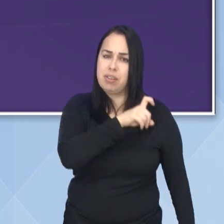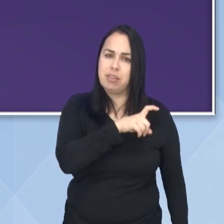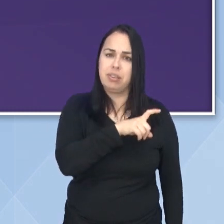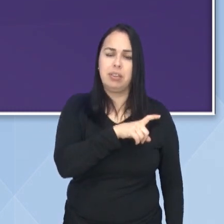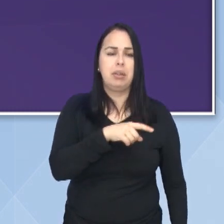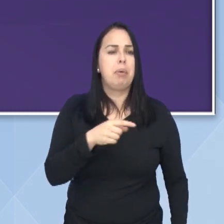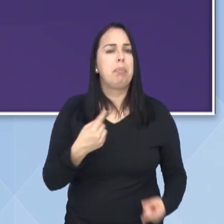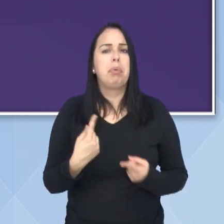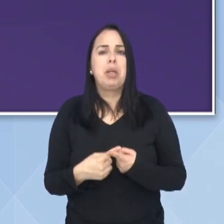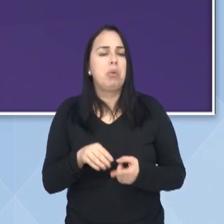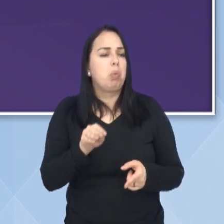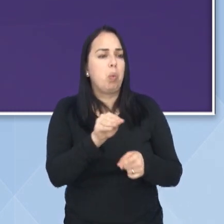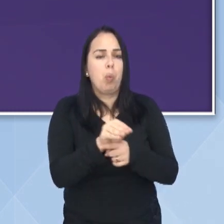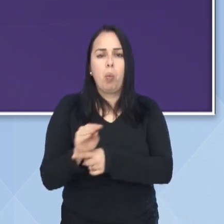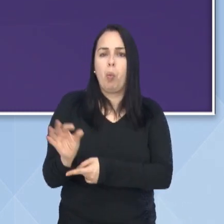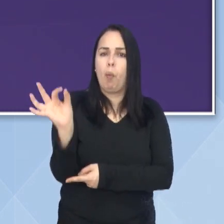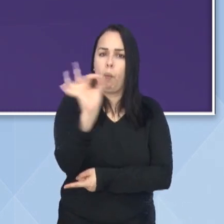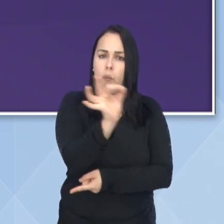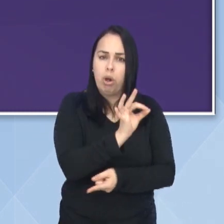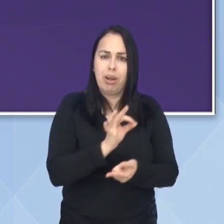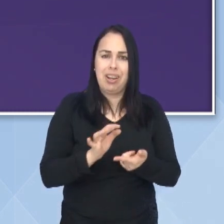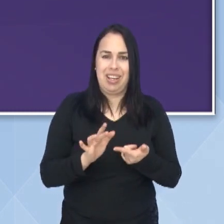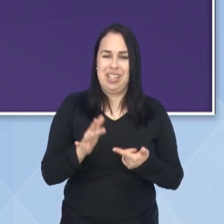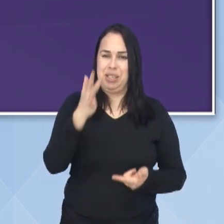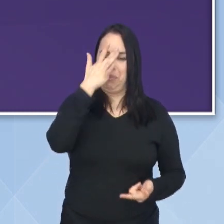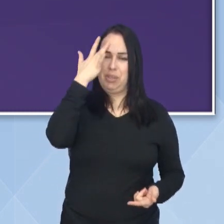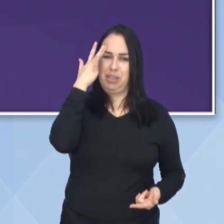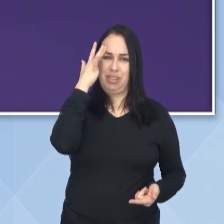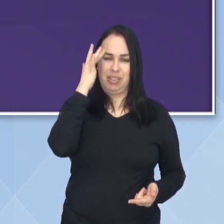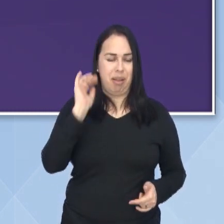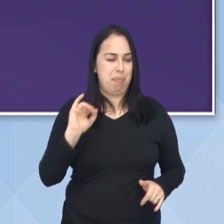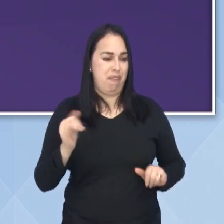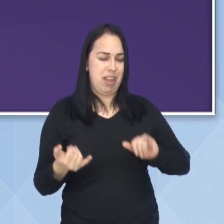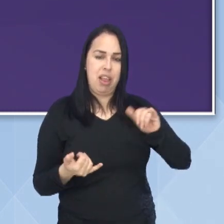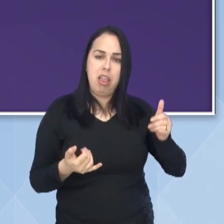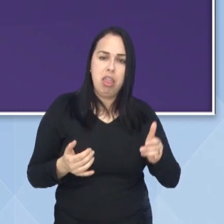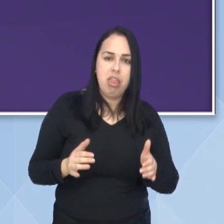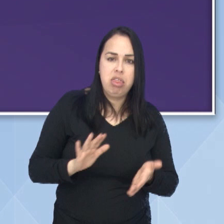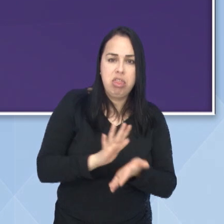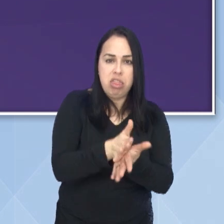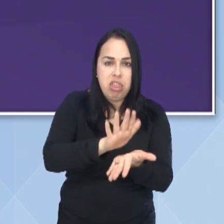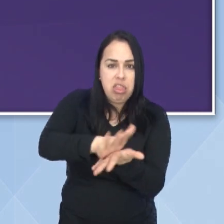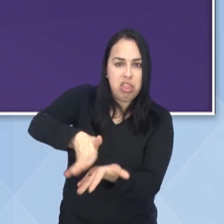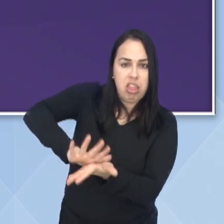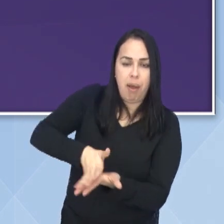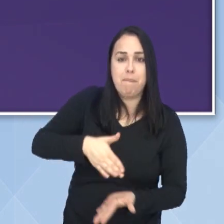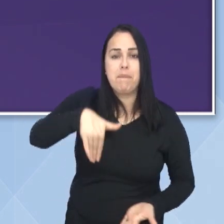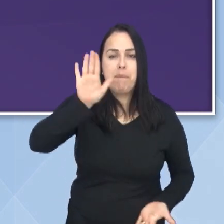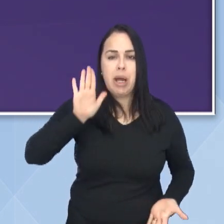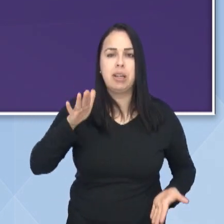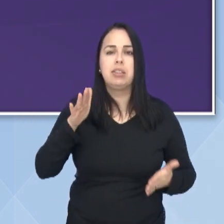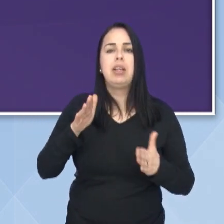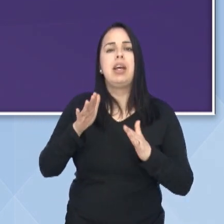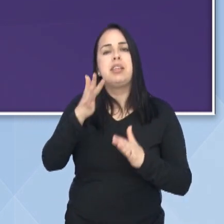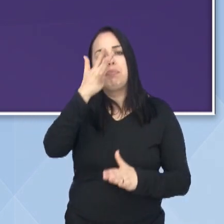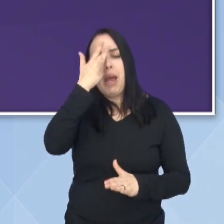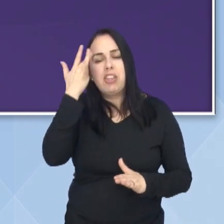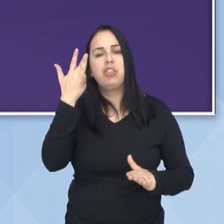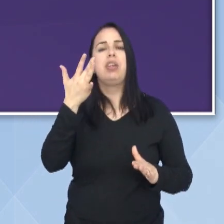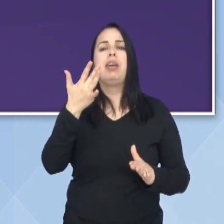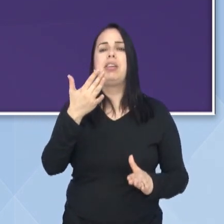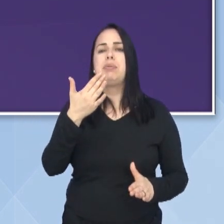tanto cuidado, onde não tem zelo, as pessoas acabam estragando mais. Então a população pede o alambrado em volta